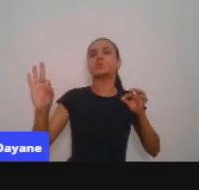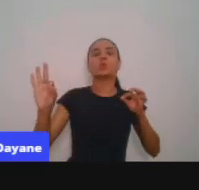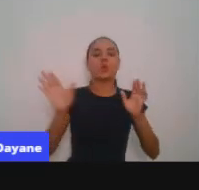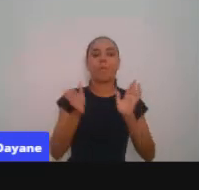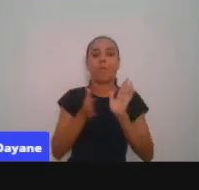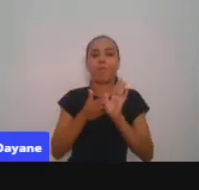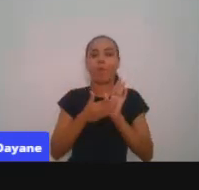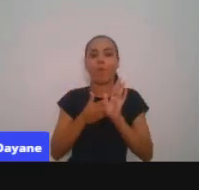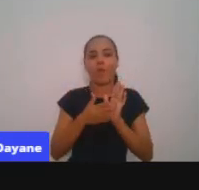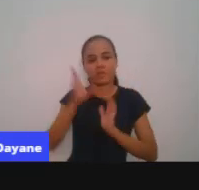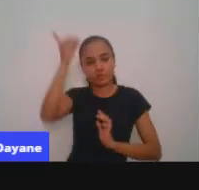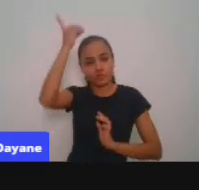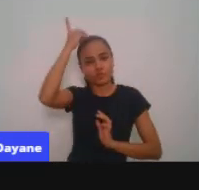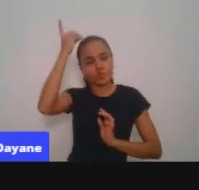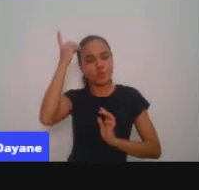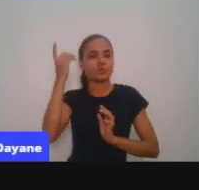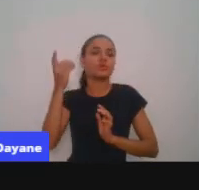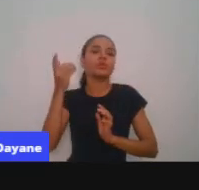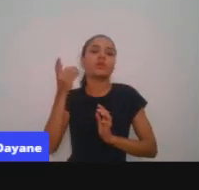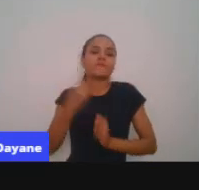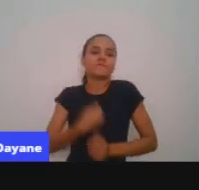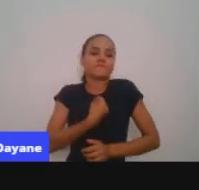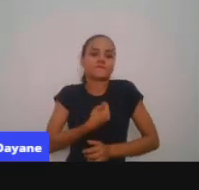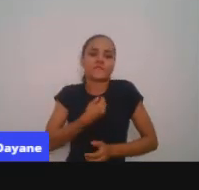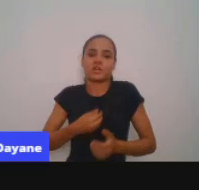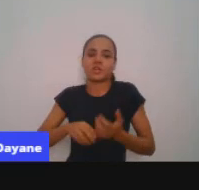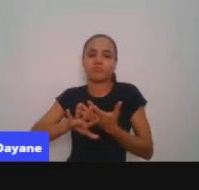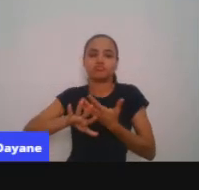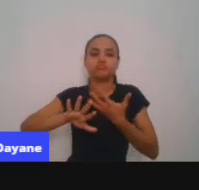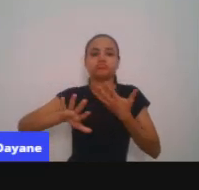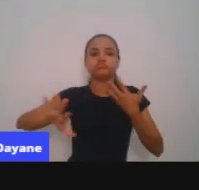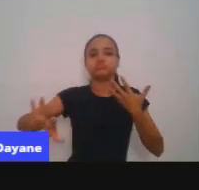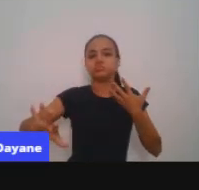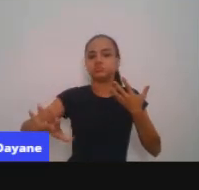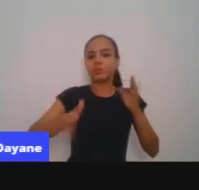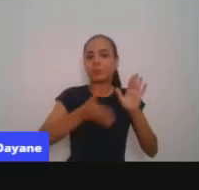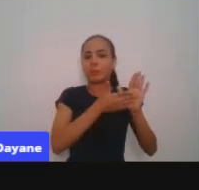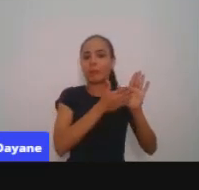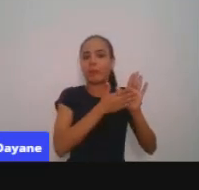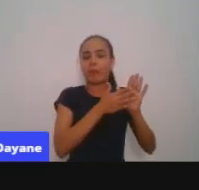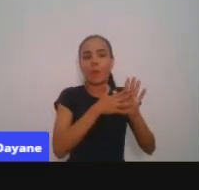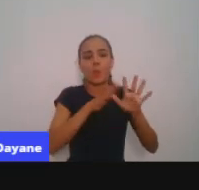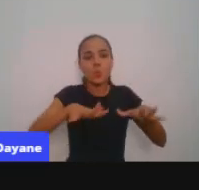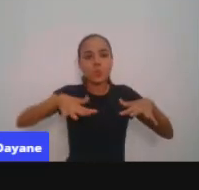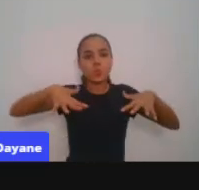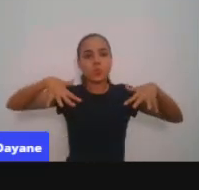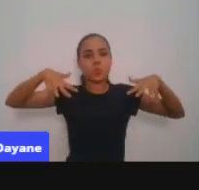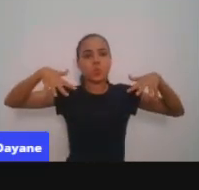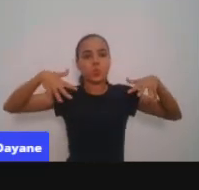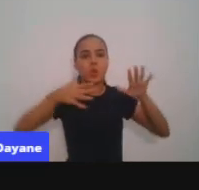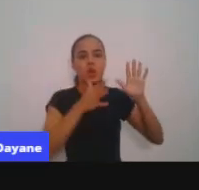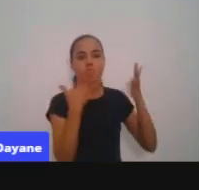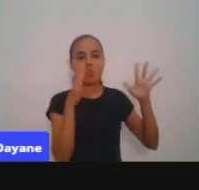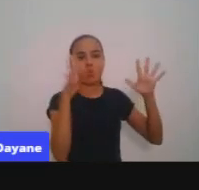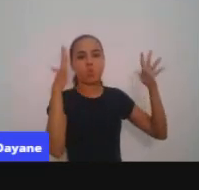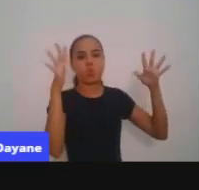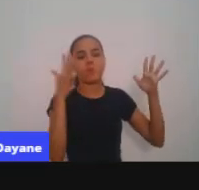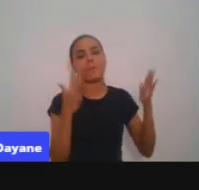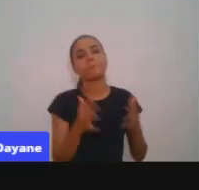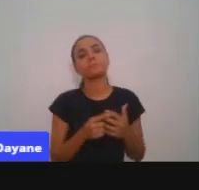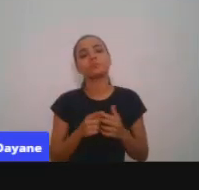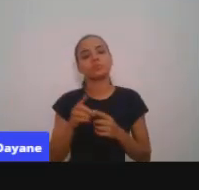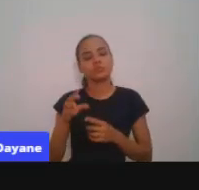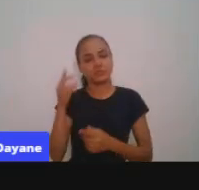aplausos e sem plateia. O glorioso e secreto dom de vencer os dias. Uma crônica da